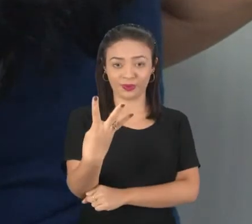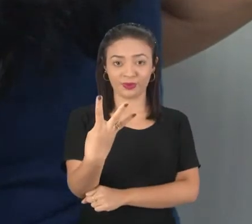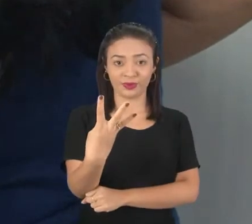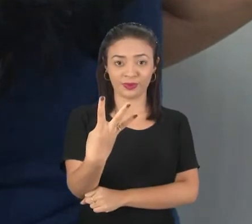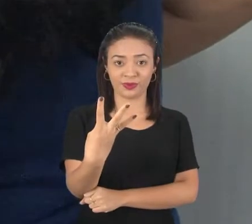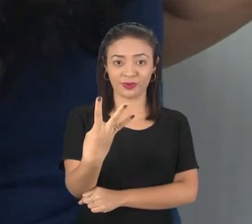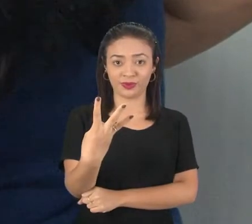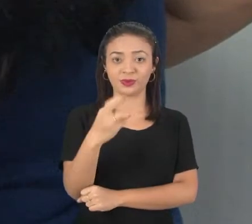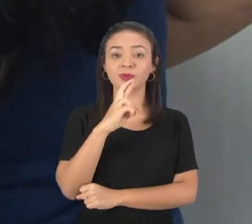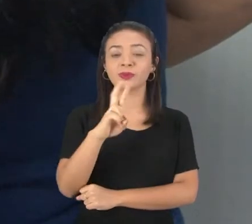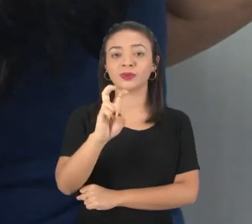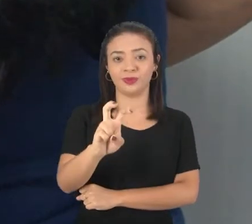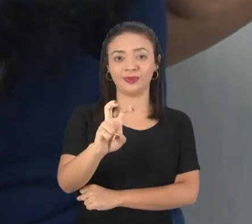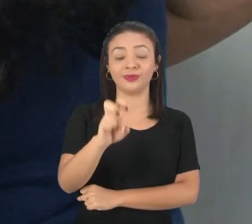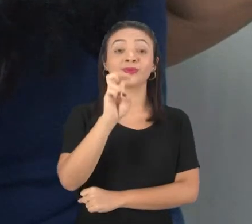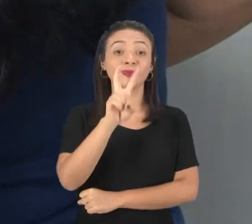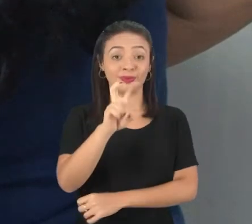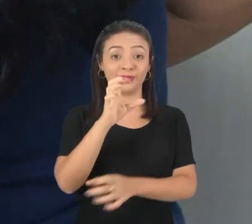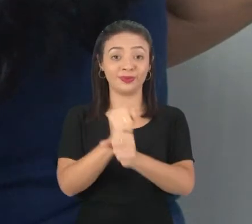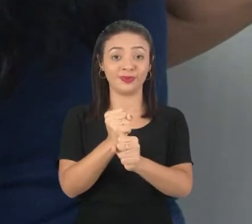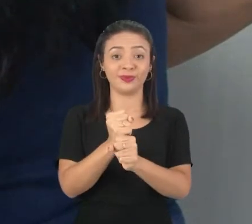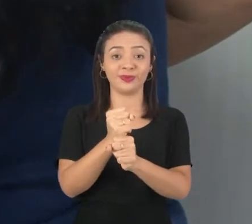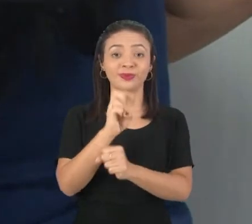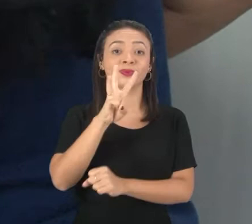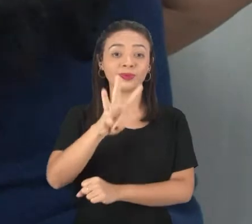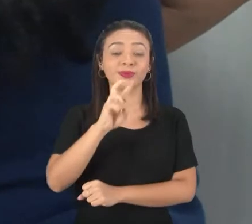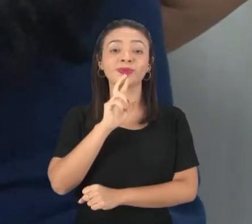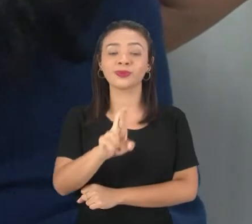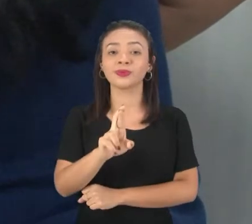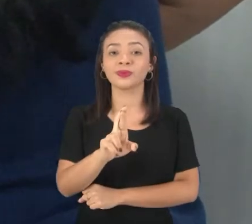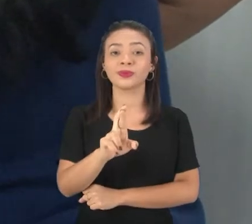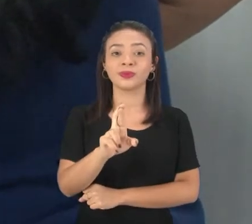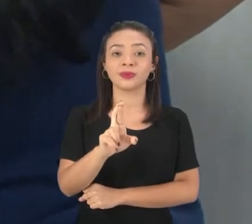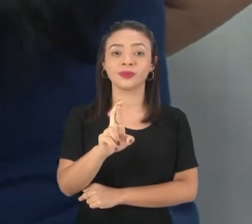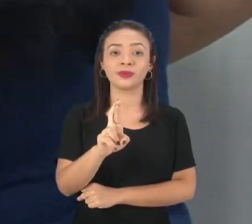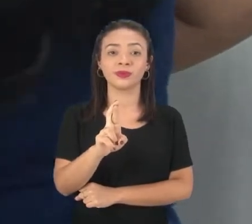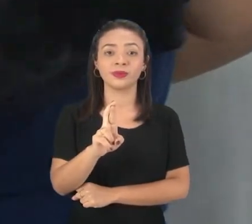2 + 3 55 mais